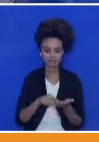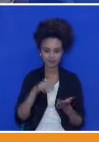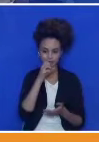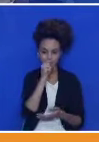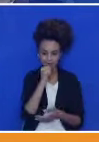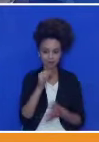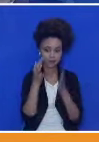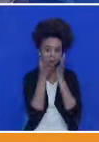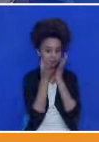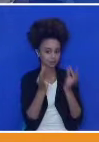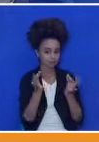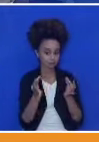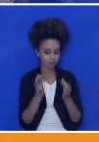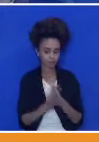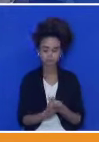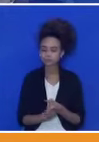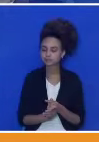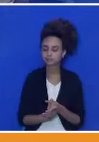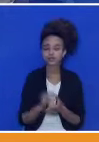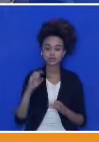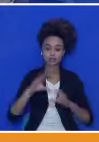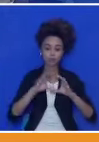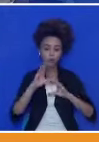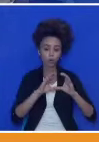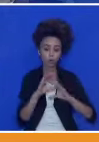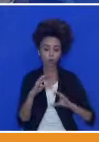sua aposta. Este é o concurso de número